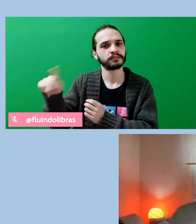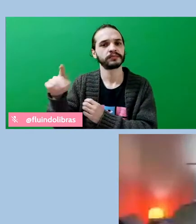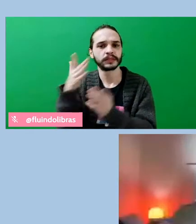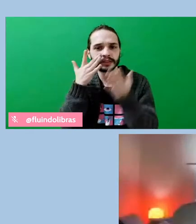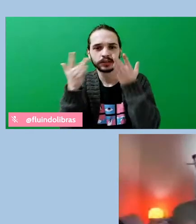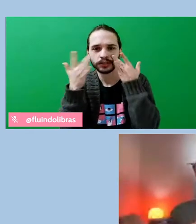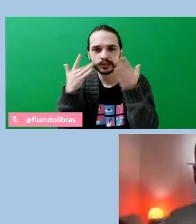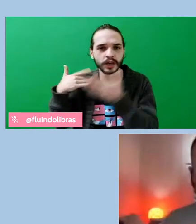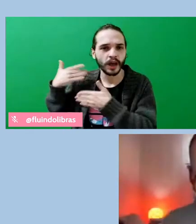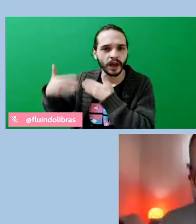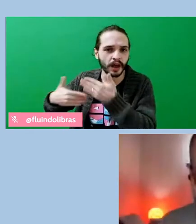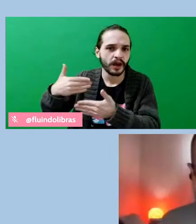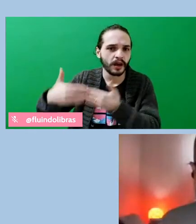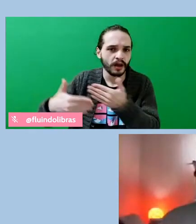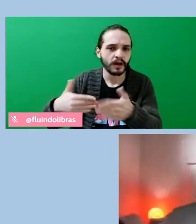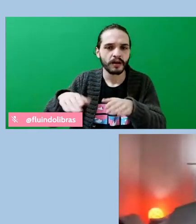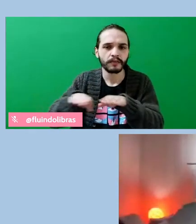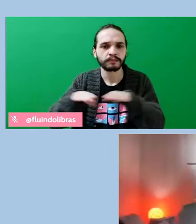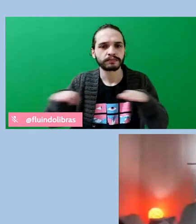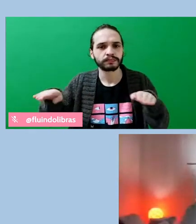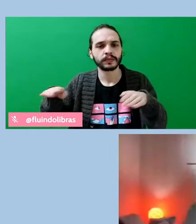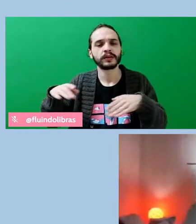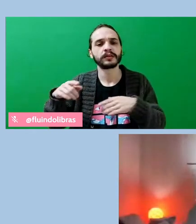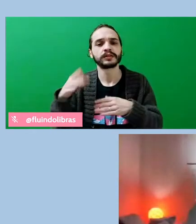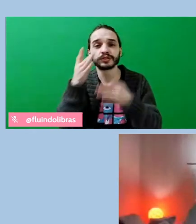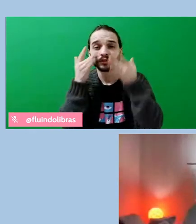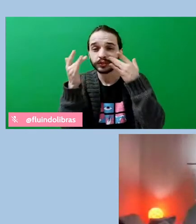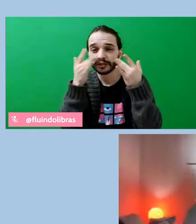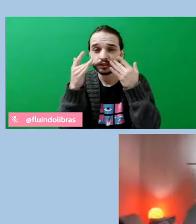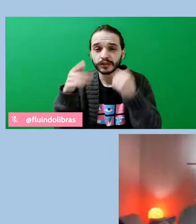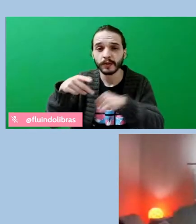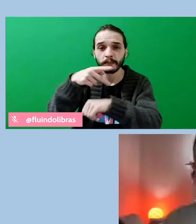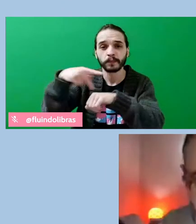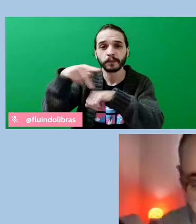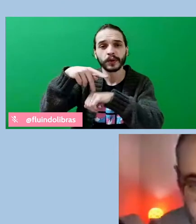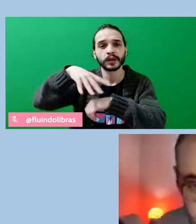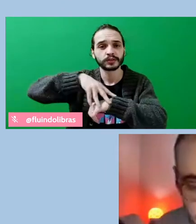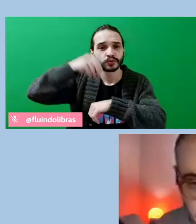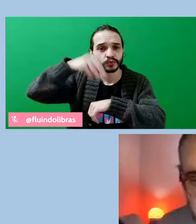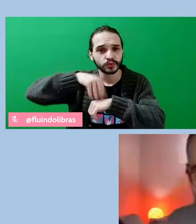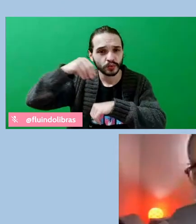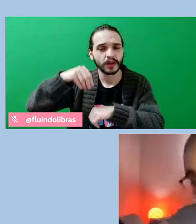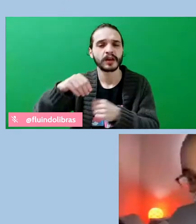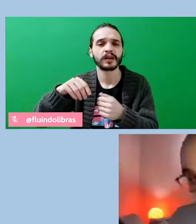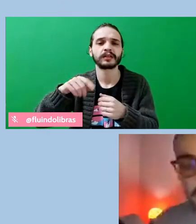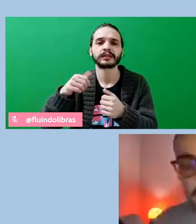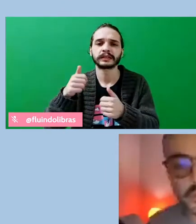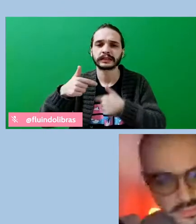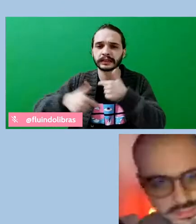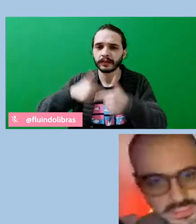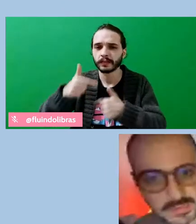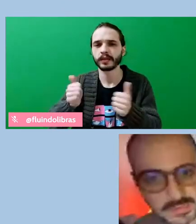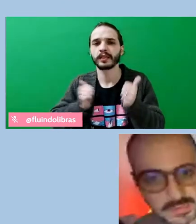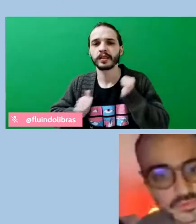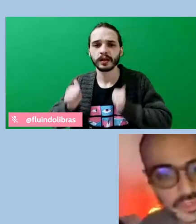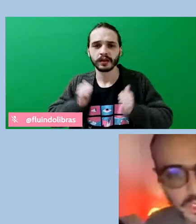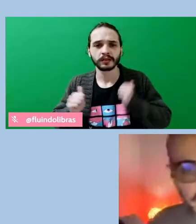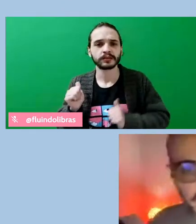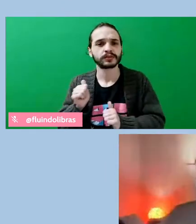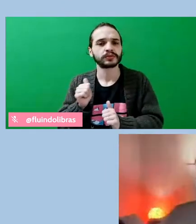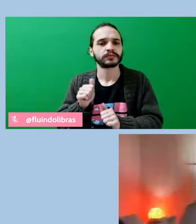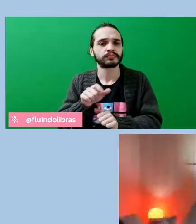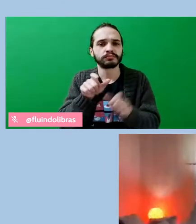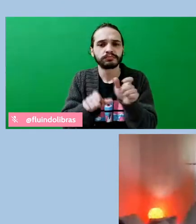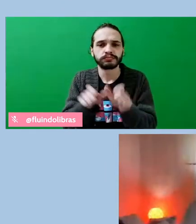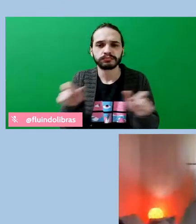uma tradição de palco, que foi diretor do Teatro Nacional sueco, que trabalhava com os atores no cinema, atores com os quais ele trabalhava no